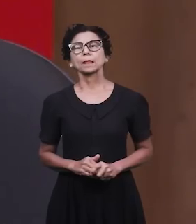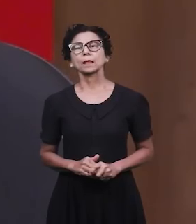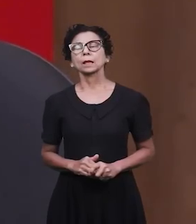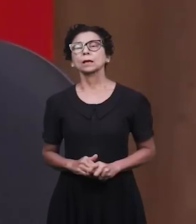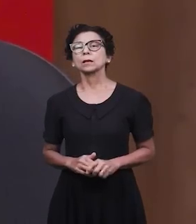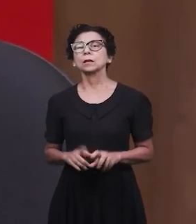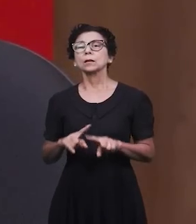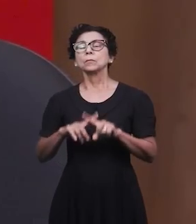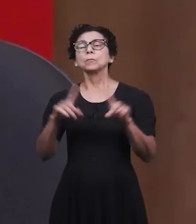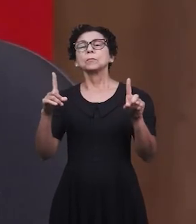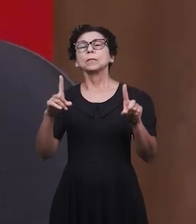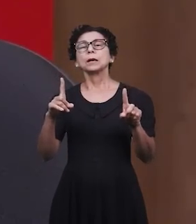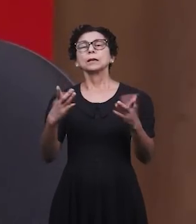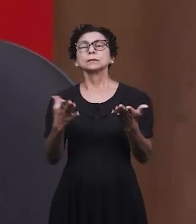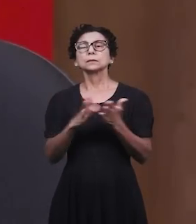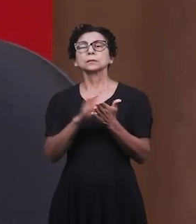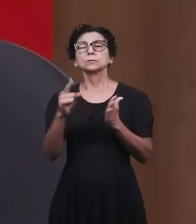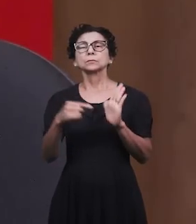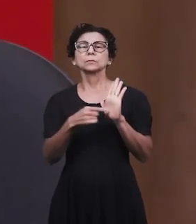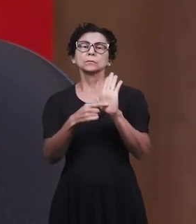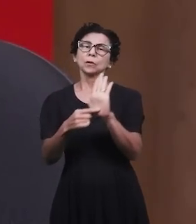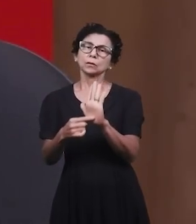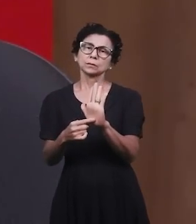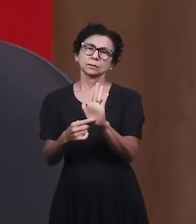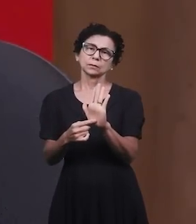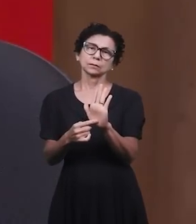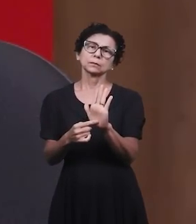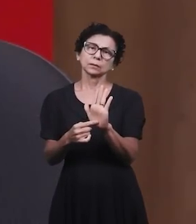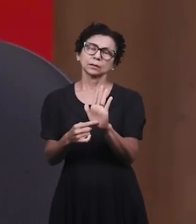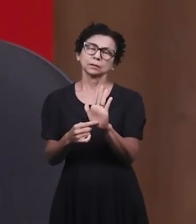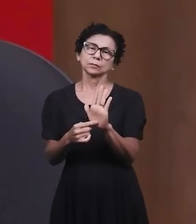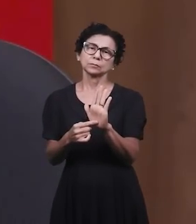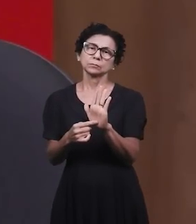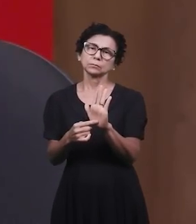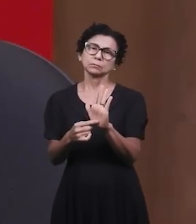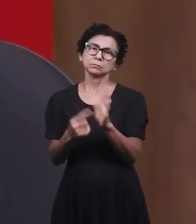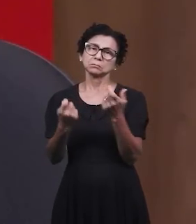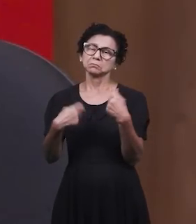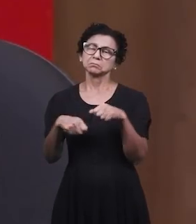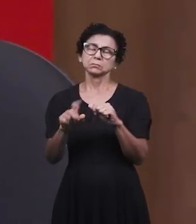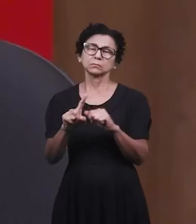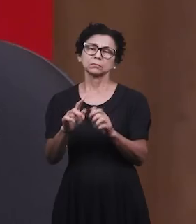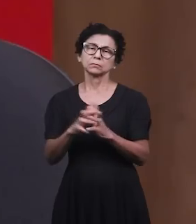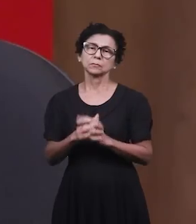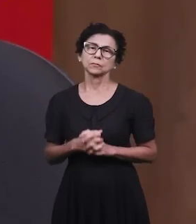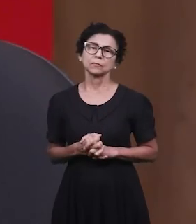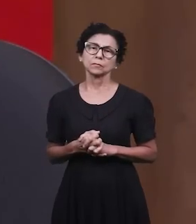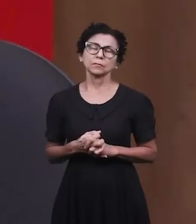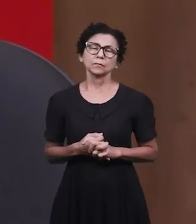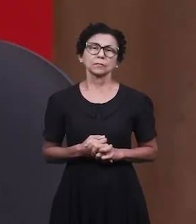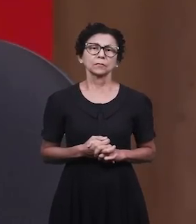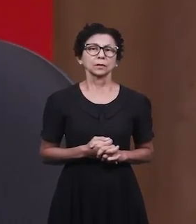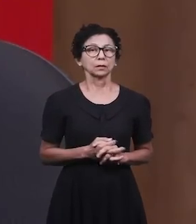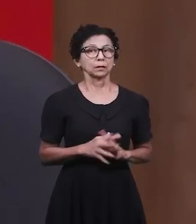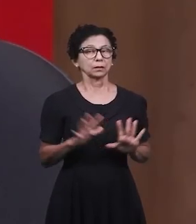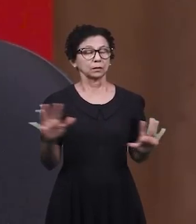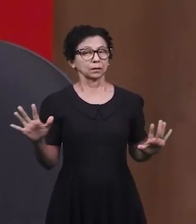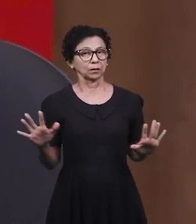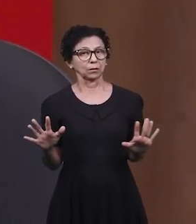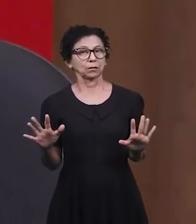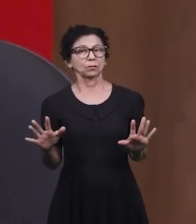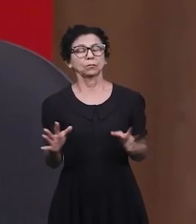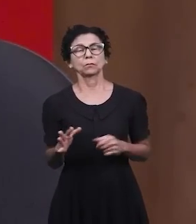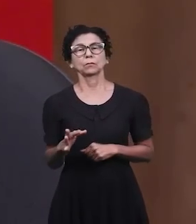naquilo que a Bíblia fala e aquilo que a Bíblia mostra. Então, o ministério é uma operação do Espírito Santo. O ministério